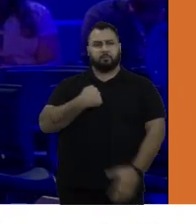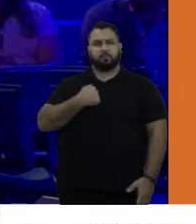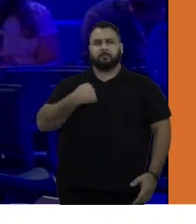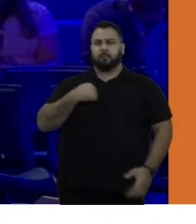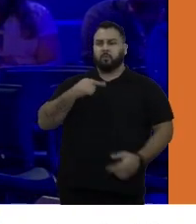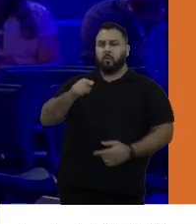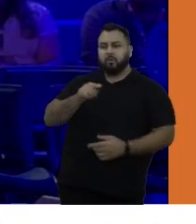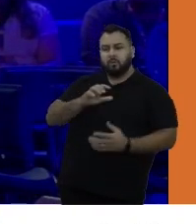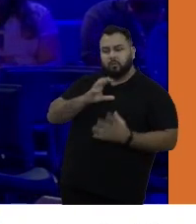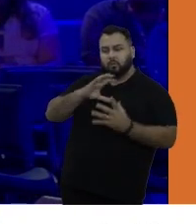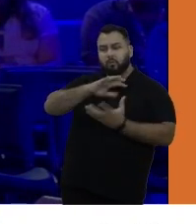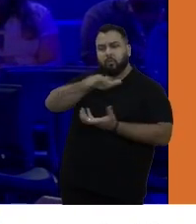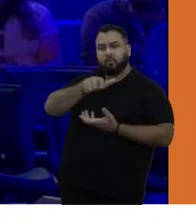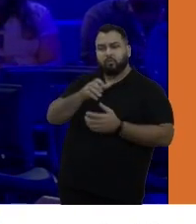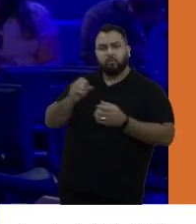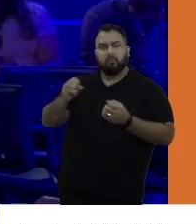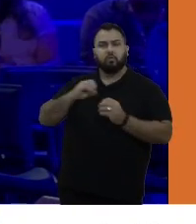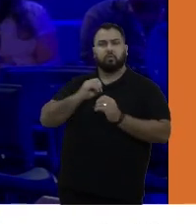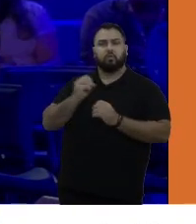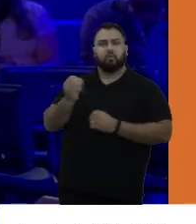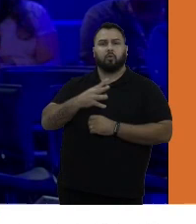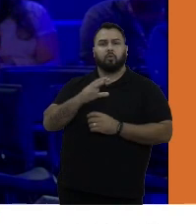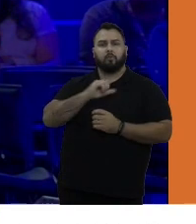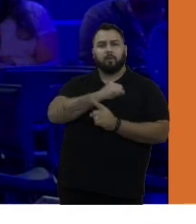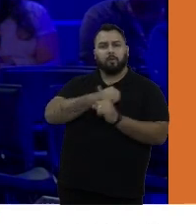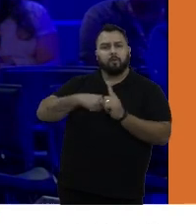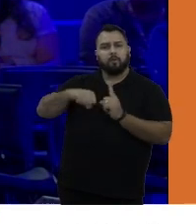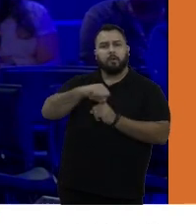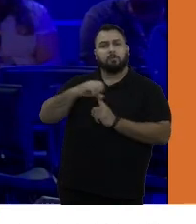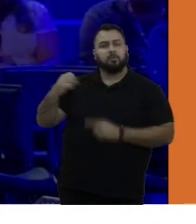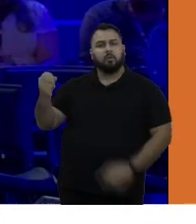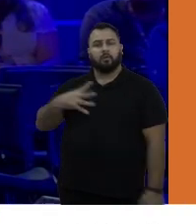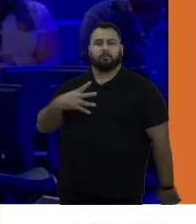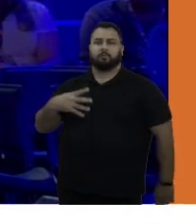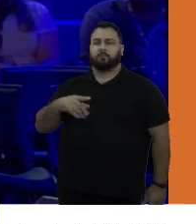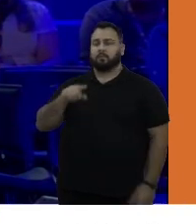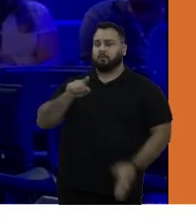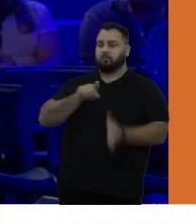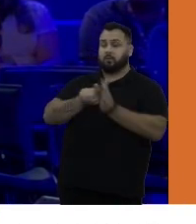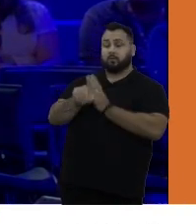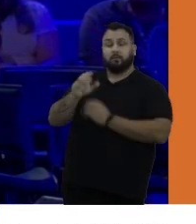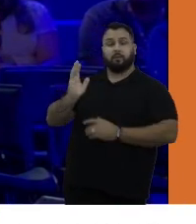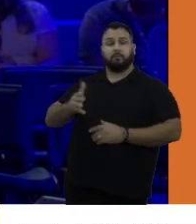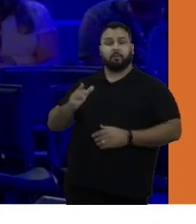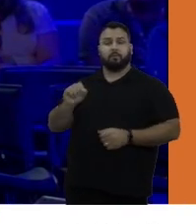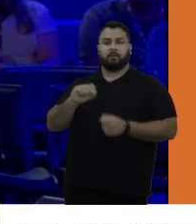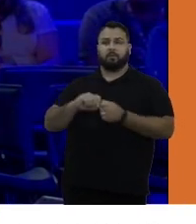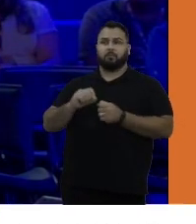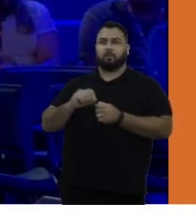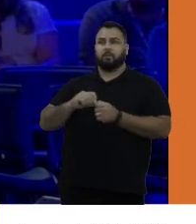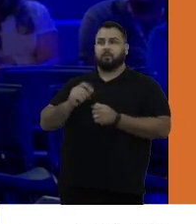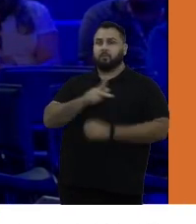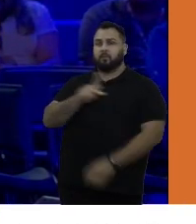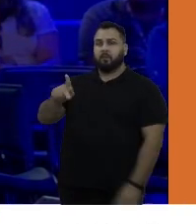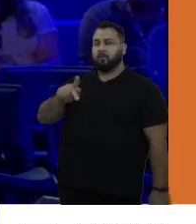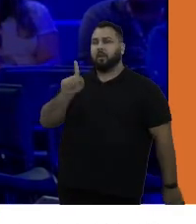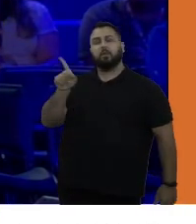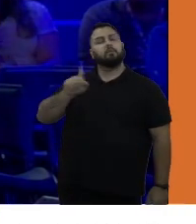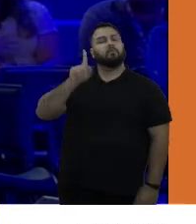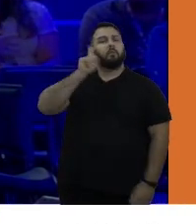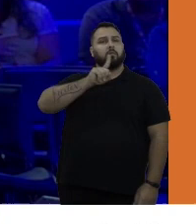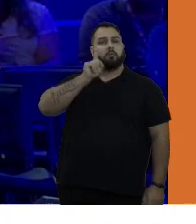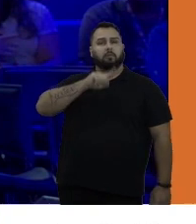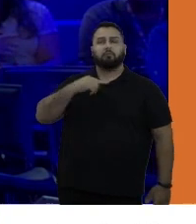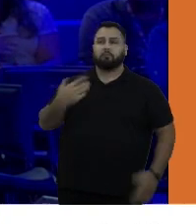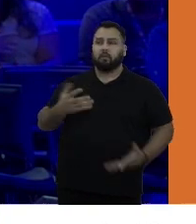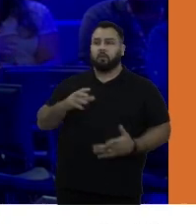com esse novo mundo. Né? Essa pergunta já foi feita por um professor, uma professora nos Estados Unidos, né, que